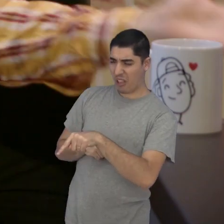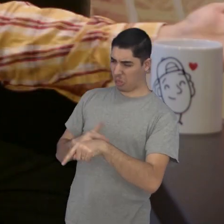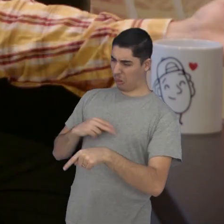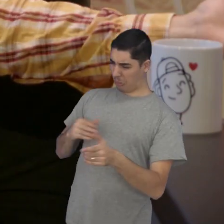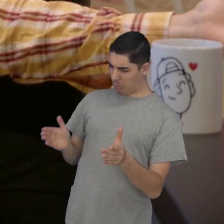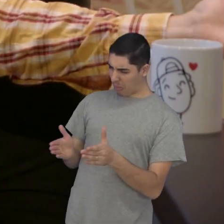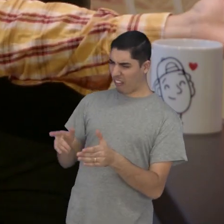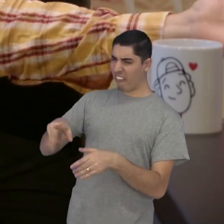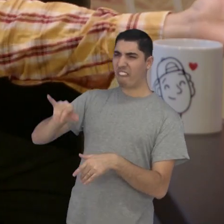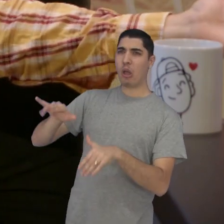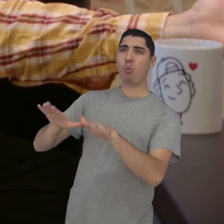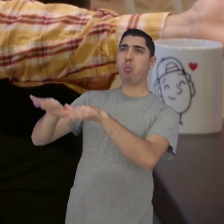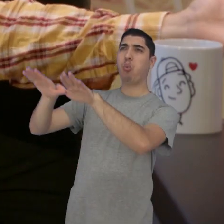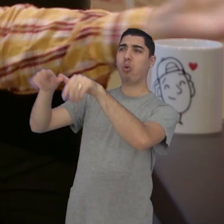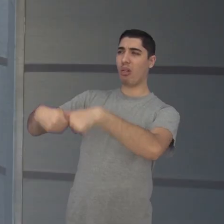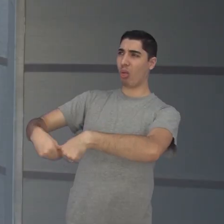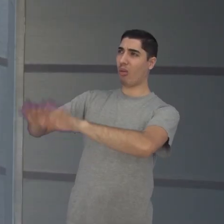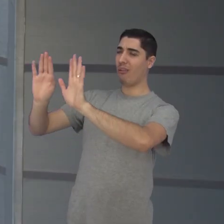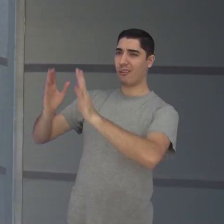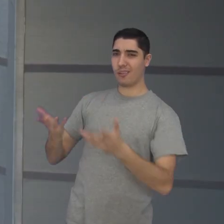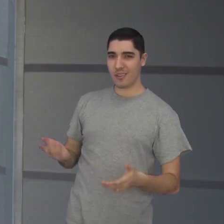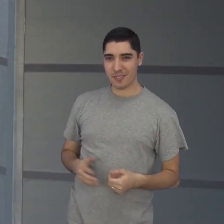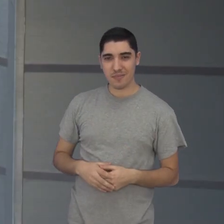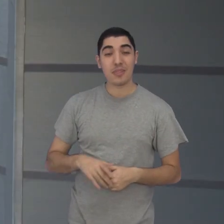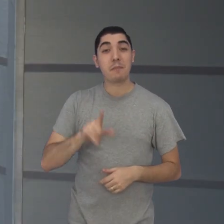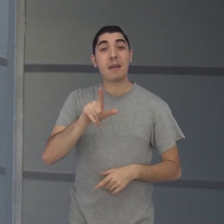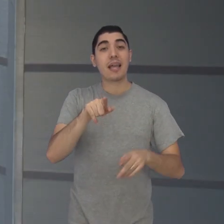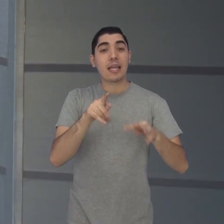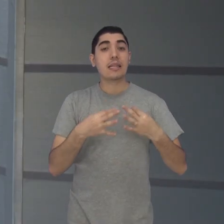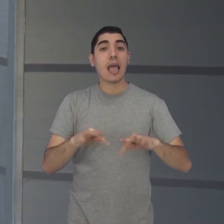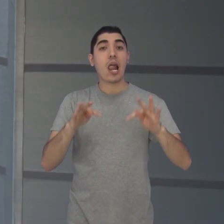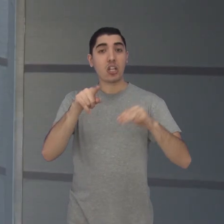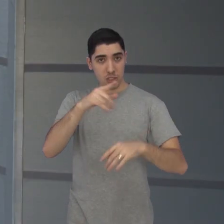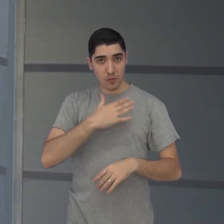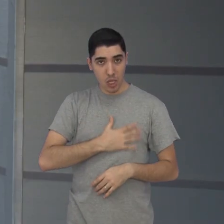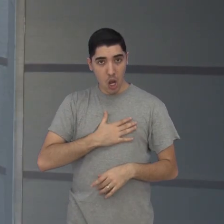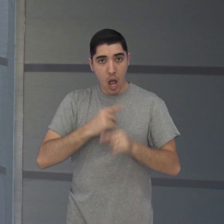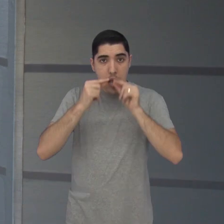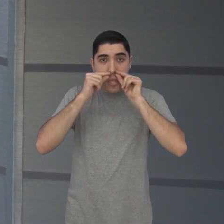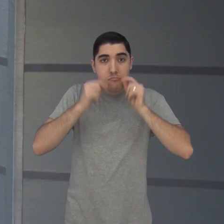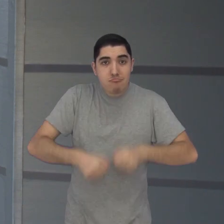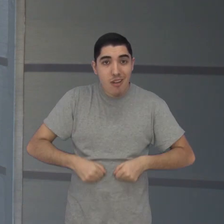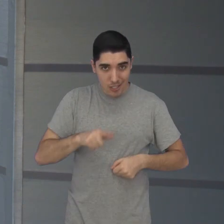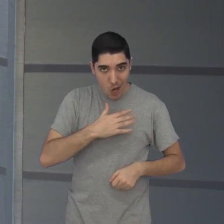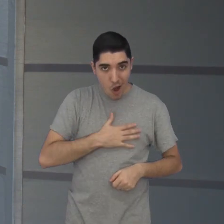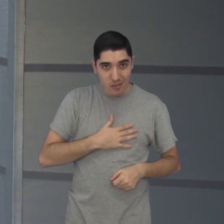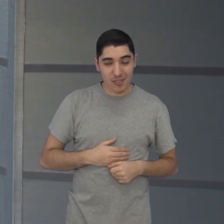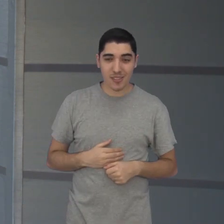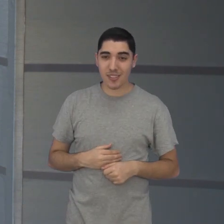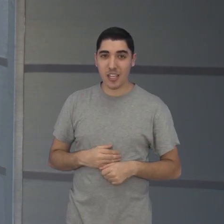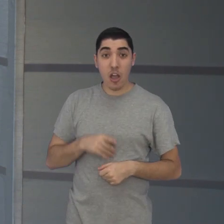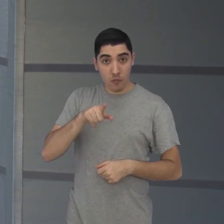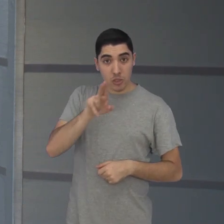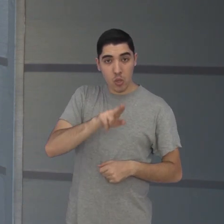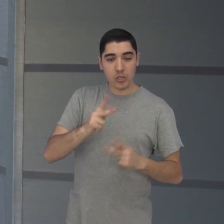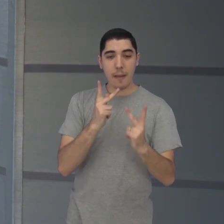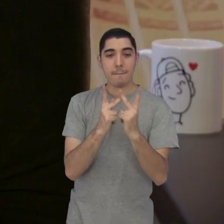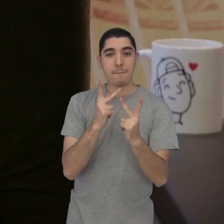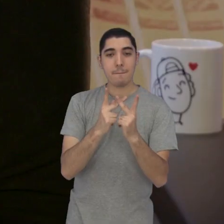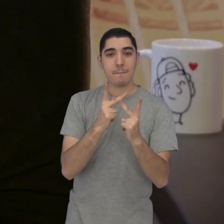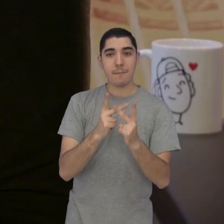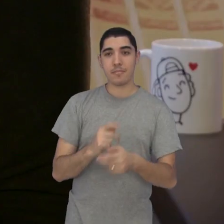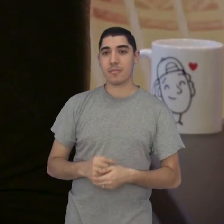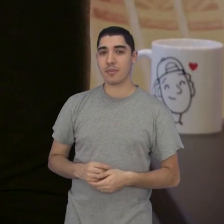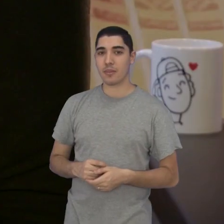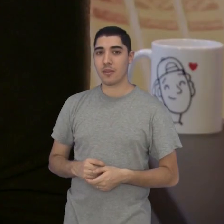vai andar ou vai voar essa porcaria aí? Então, mas hoje, com a tecnologia, você se dá bem com a tecnologia hoje, Mazaropinho? Eu comprei. Você